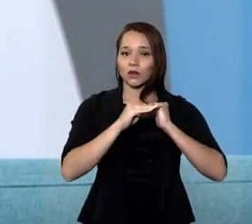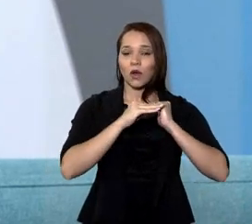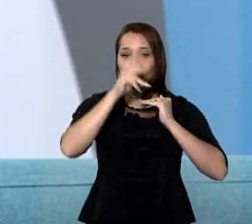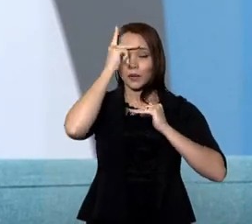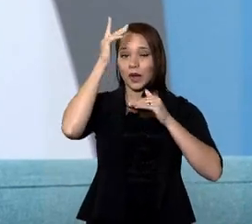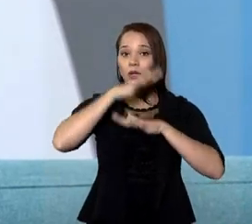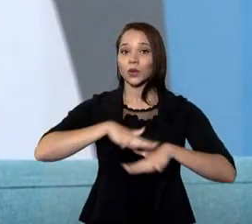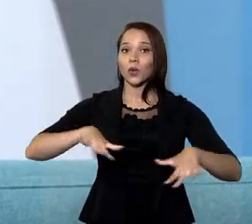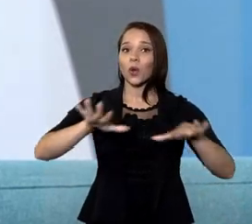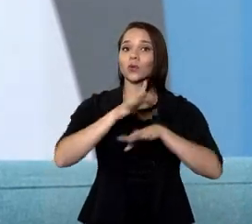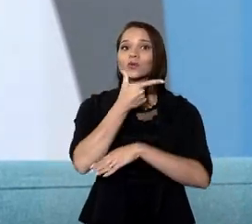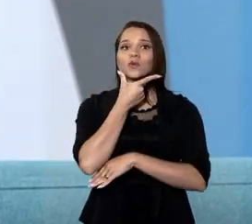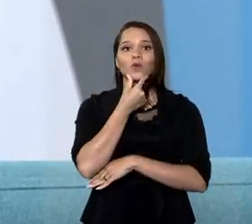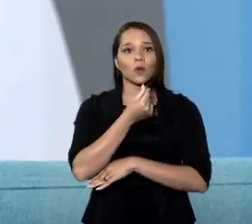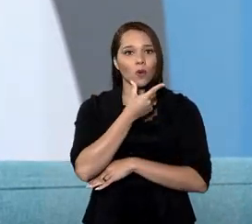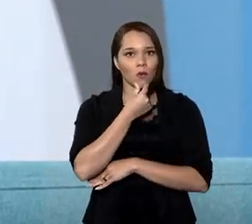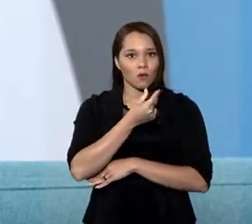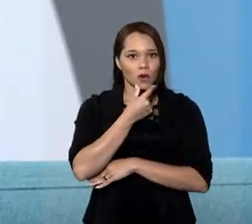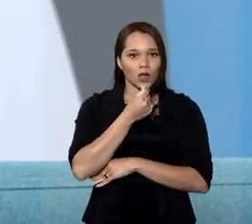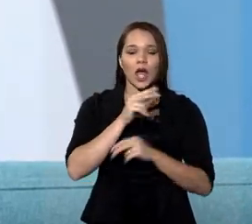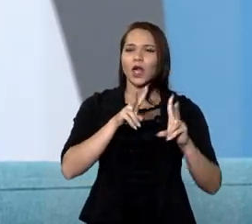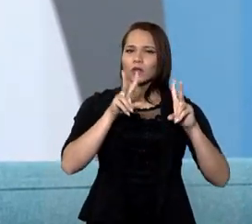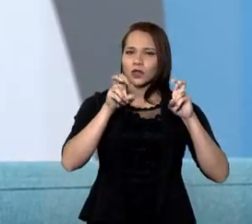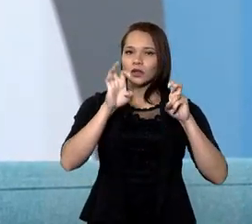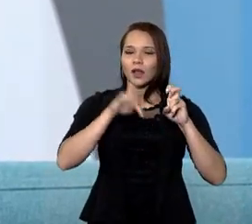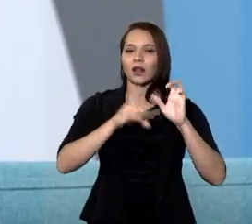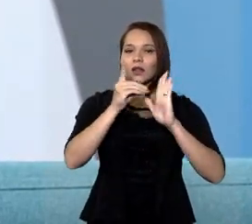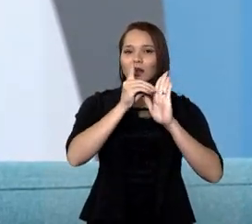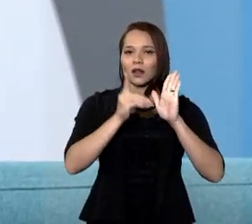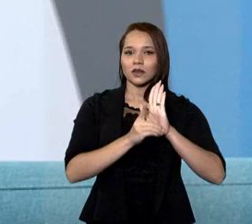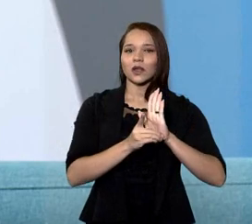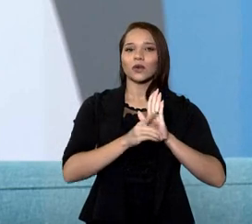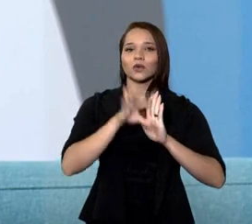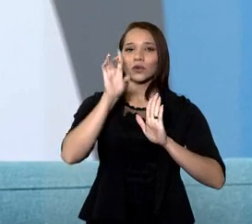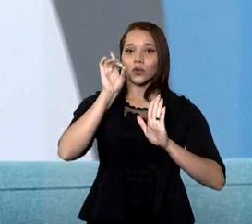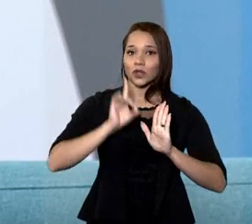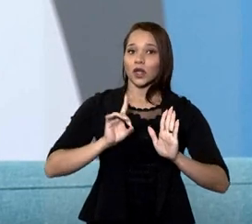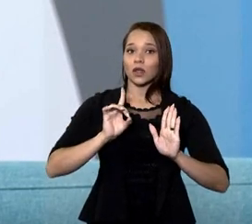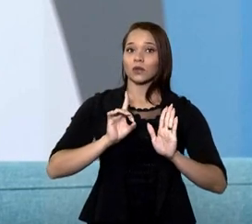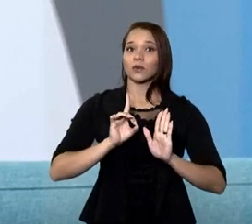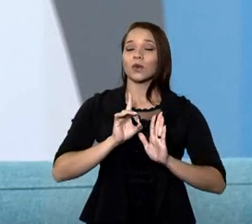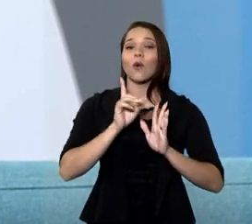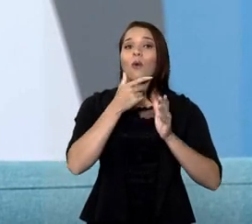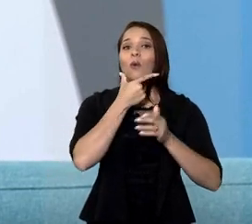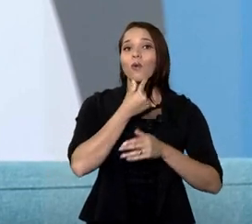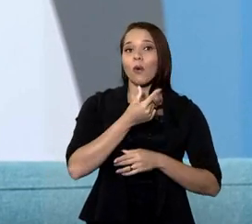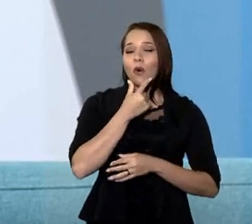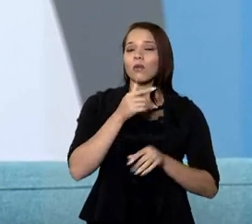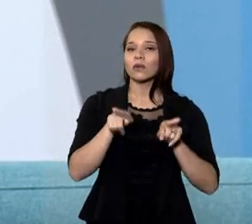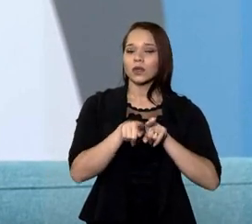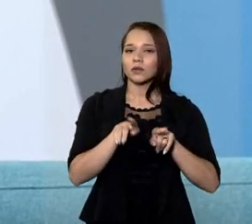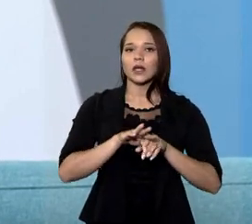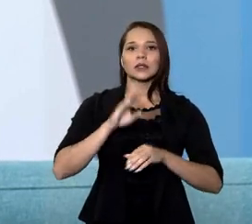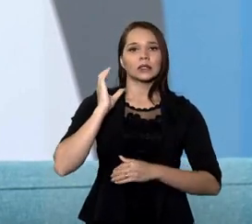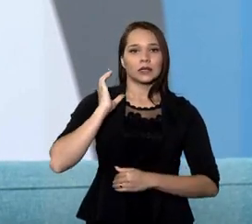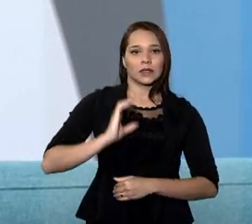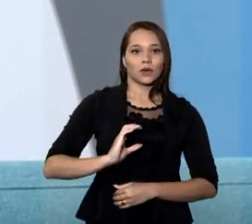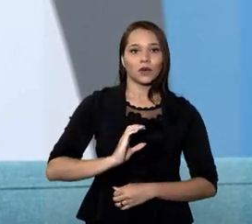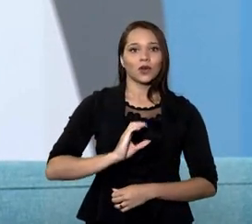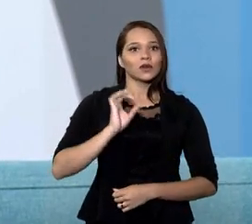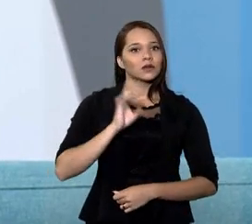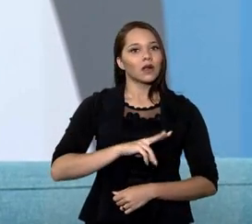direitos iguais para todos os homens esse e no titular a declaração dos direitos dos homens e dos cidadãos